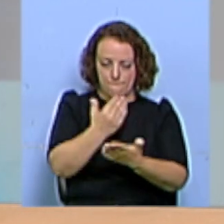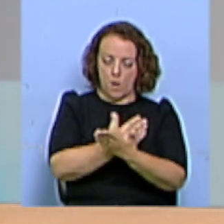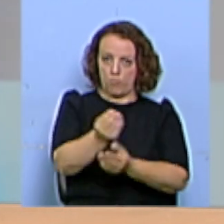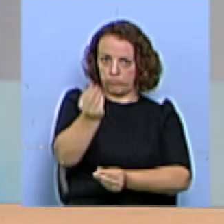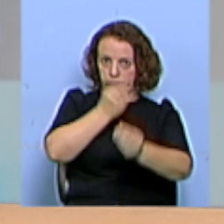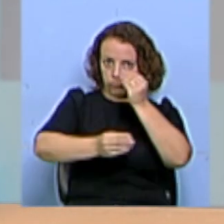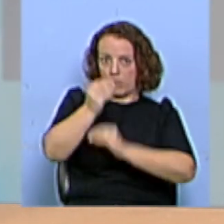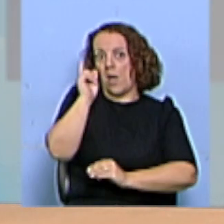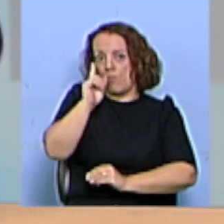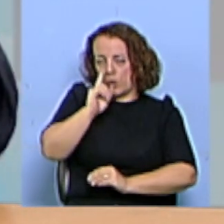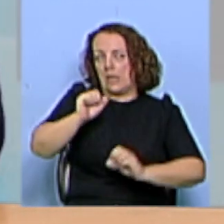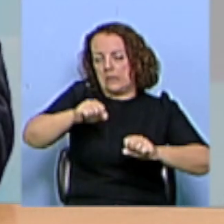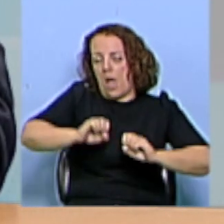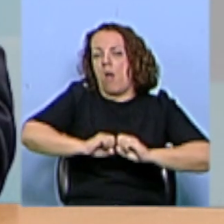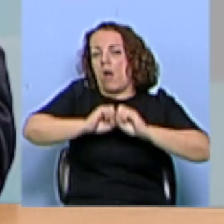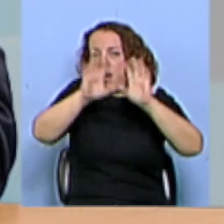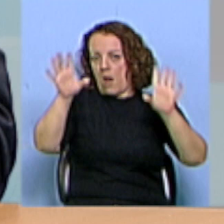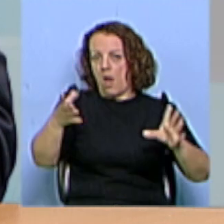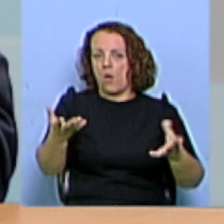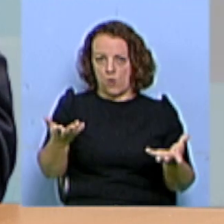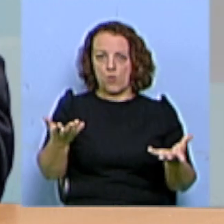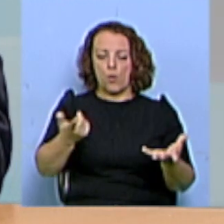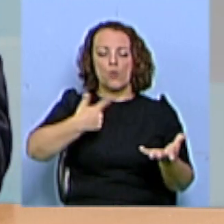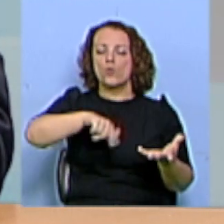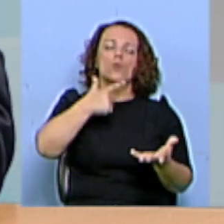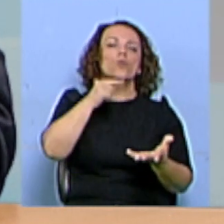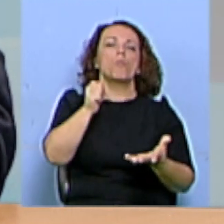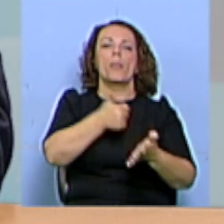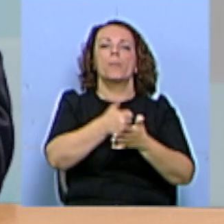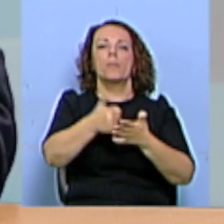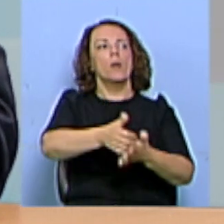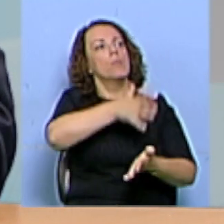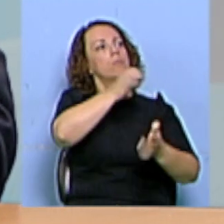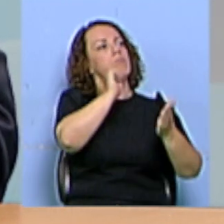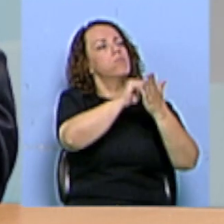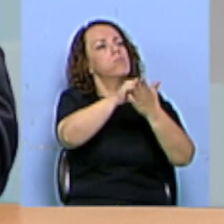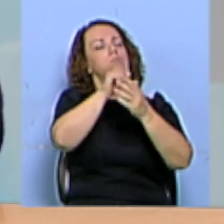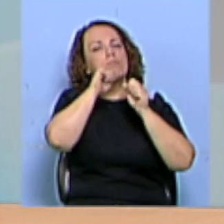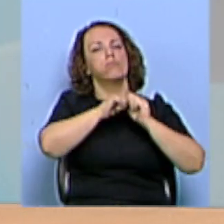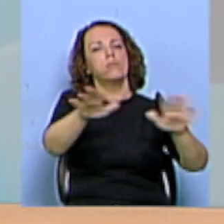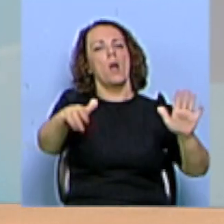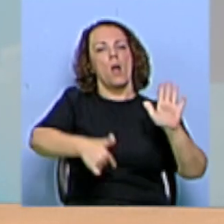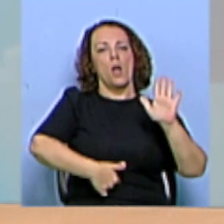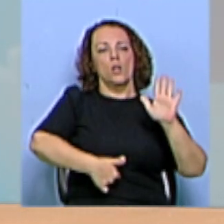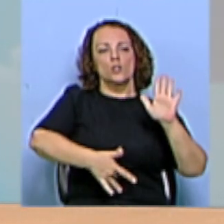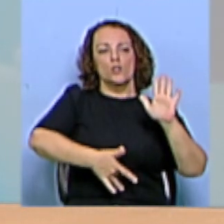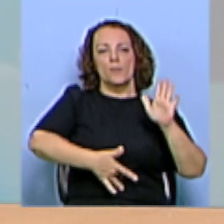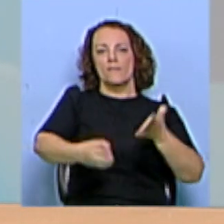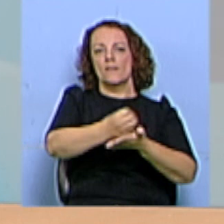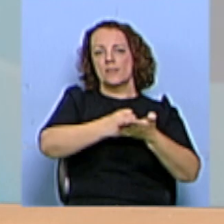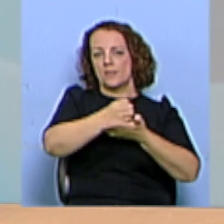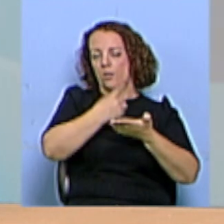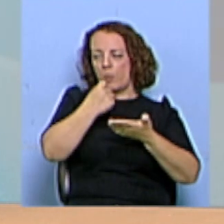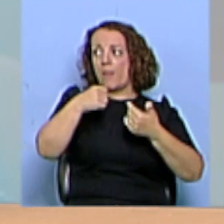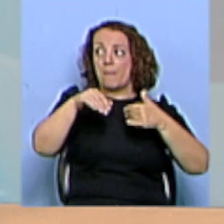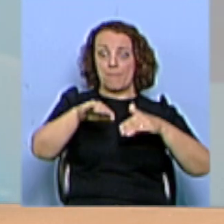fundamental, não podemos estar a pregar o Evangelho a estômagos vazios, mas também é verdade que não devemos esgotar a